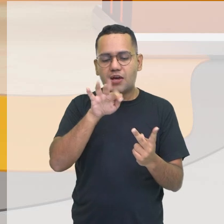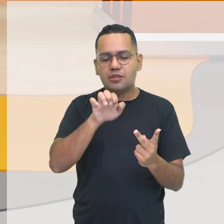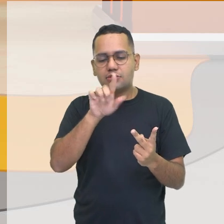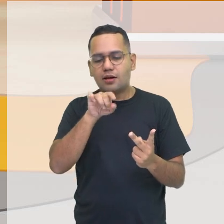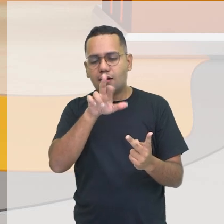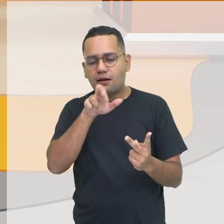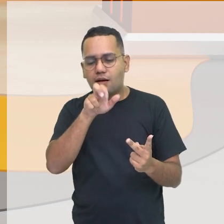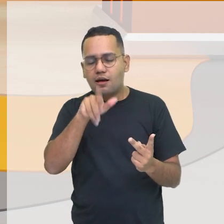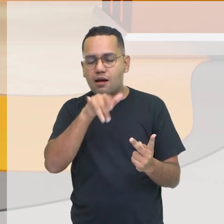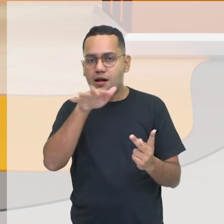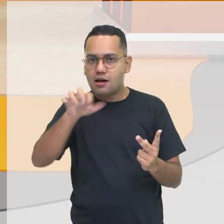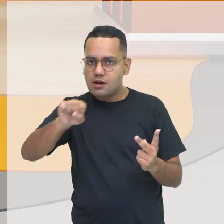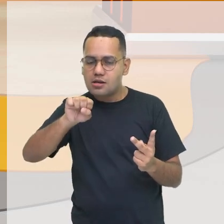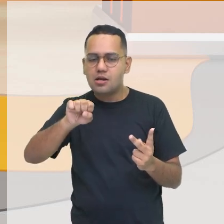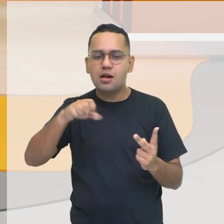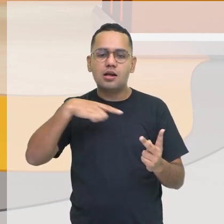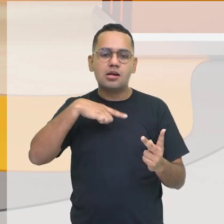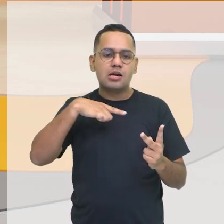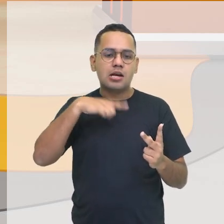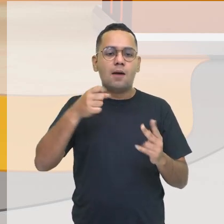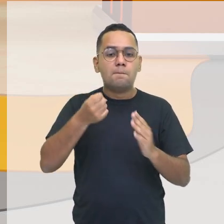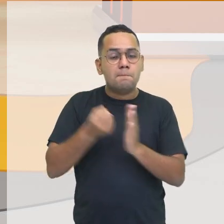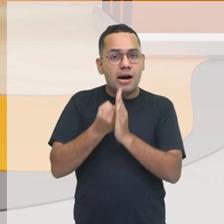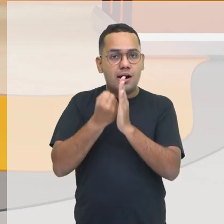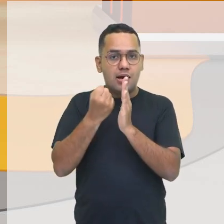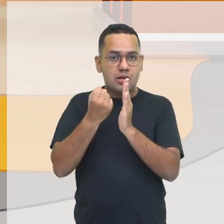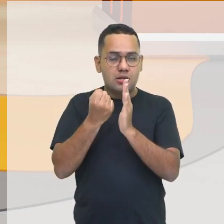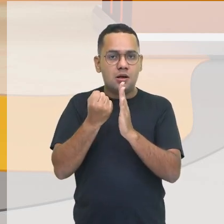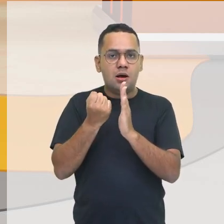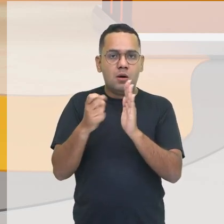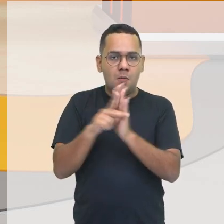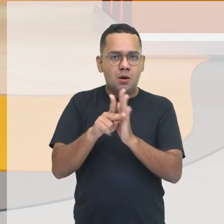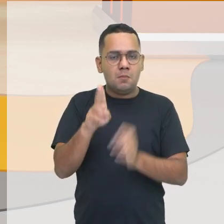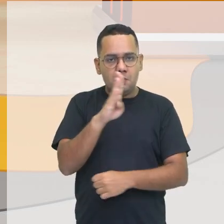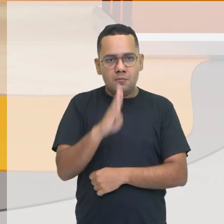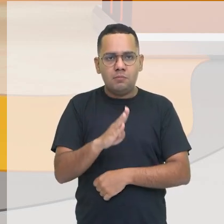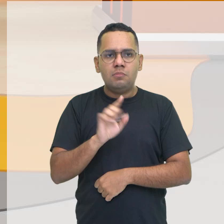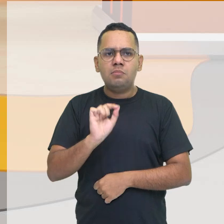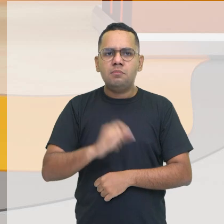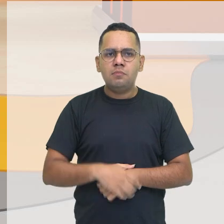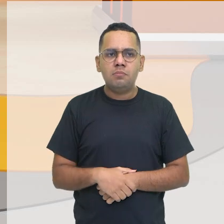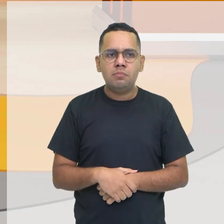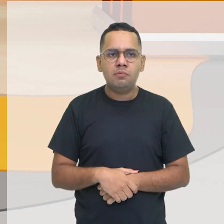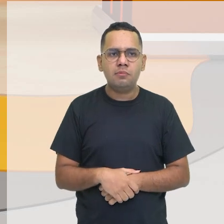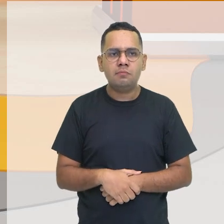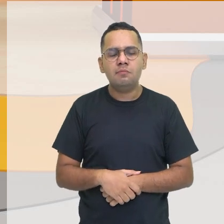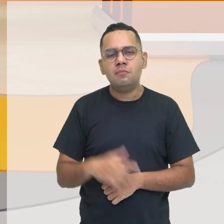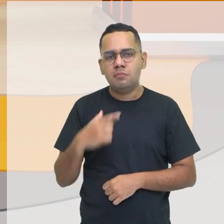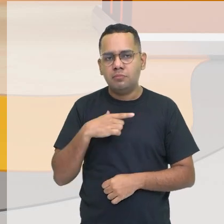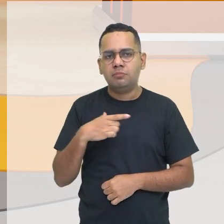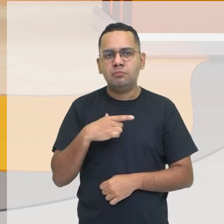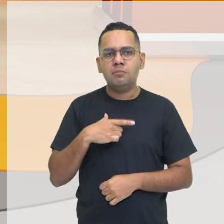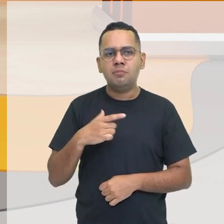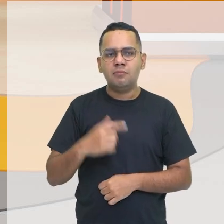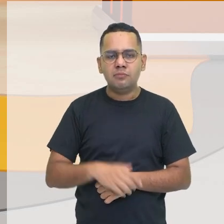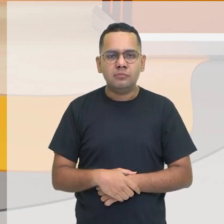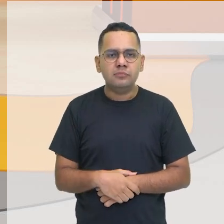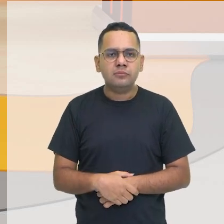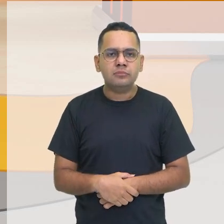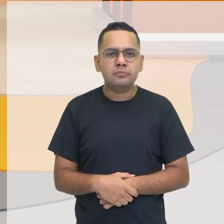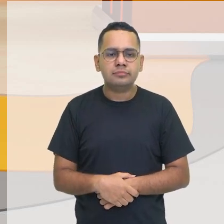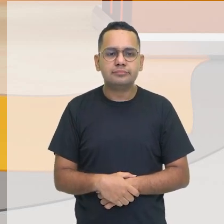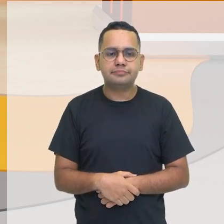federalista, que vai marcar esse período da República do Brasil, conhecido aí como República da Espada,